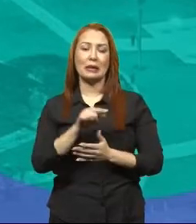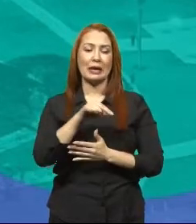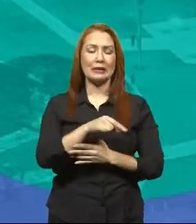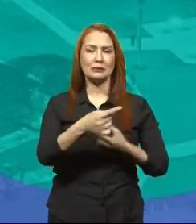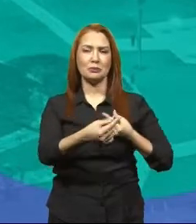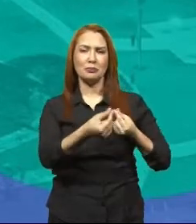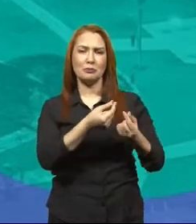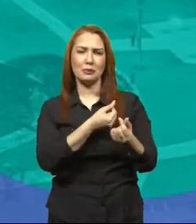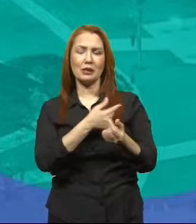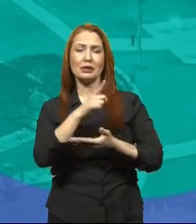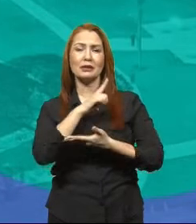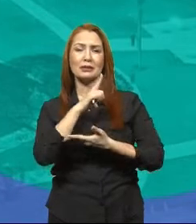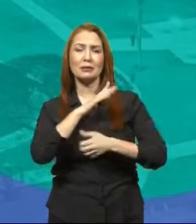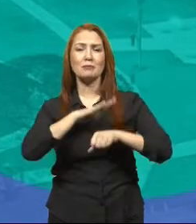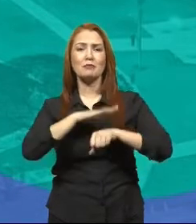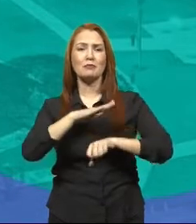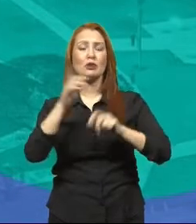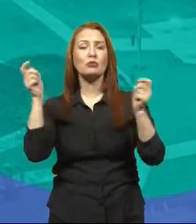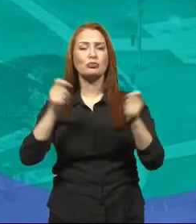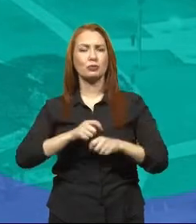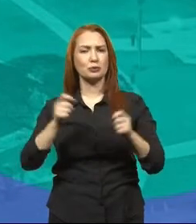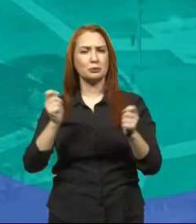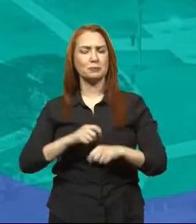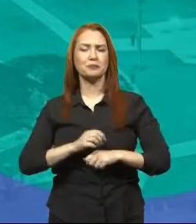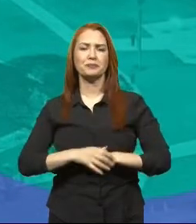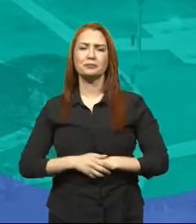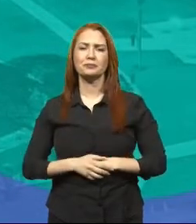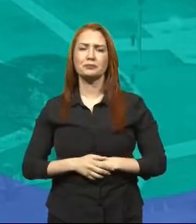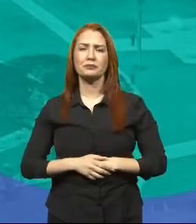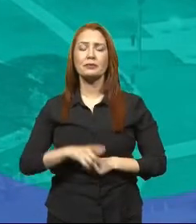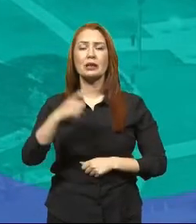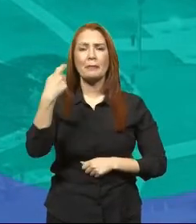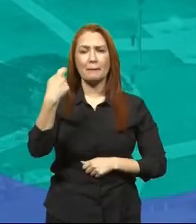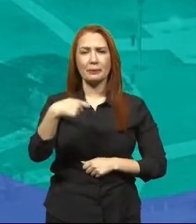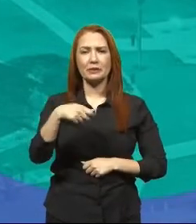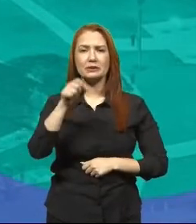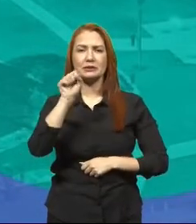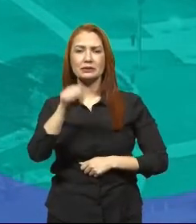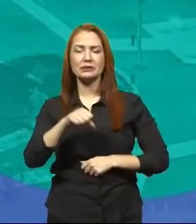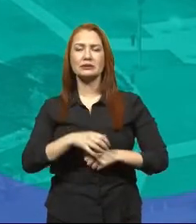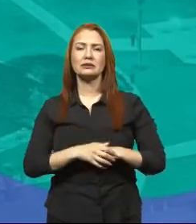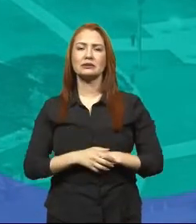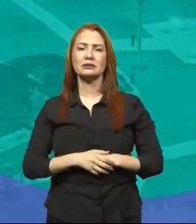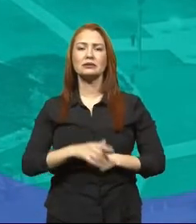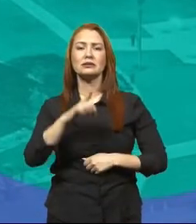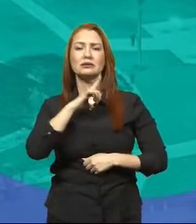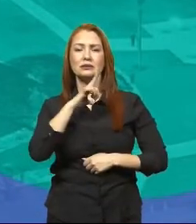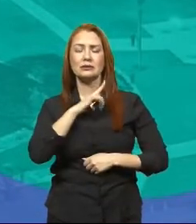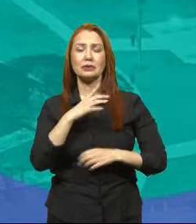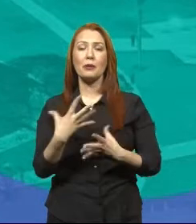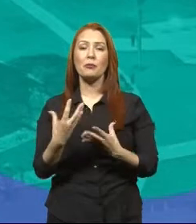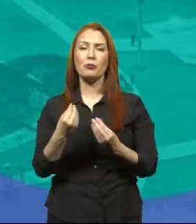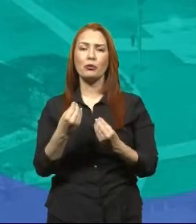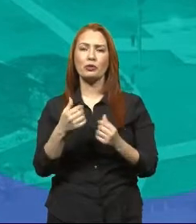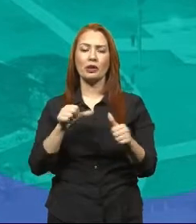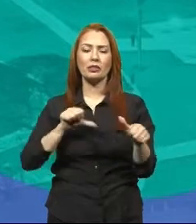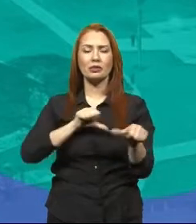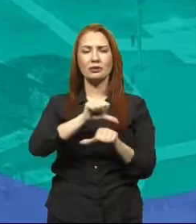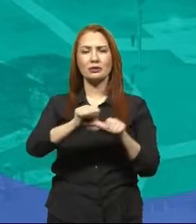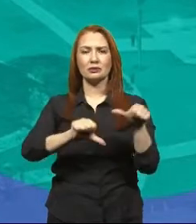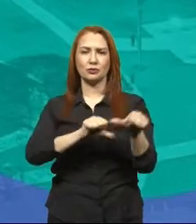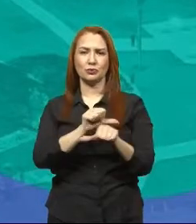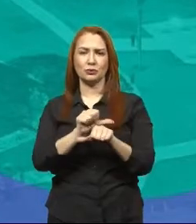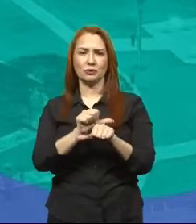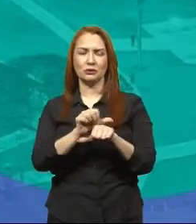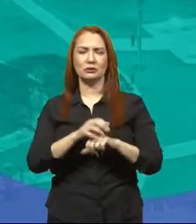que tem as maiores possibilidades e que deve acontecer grandes transformações. Se